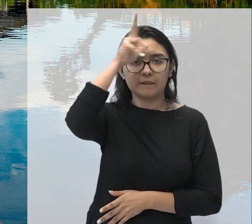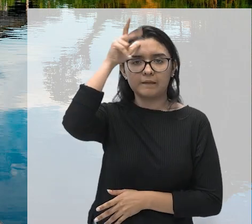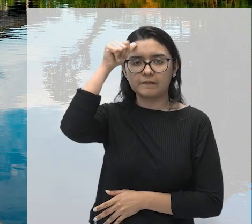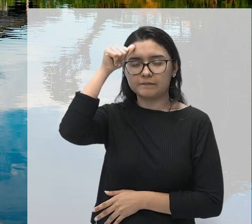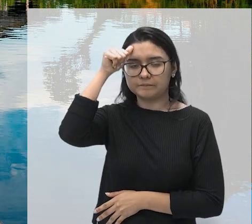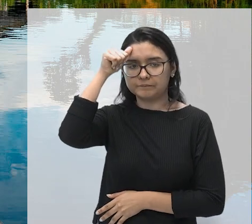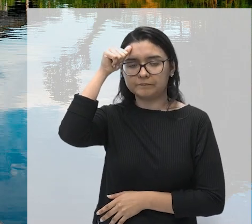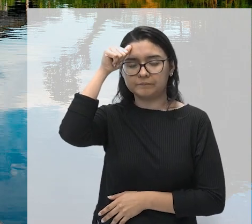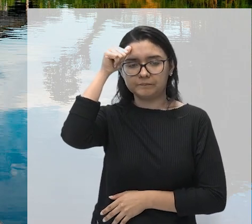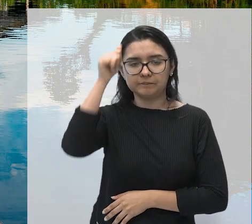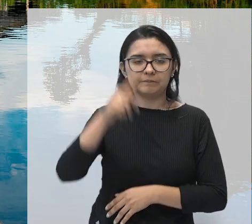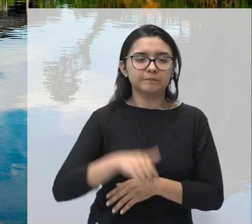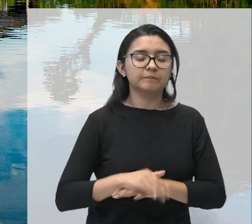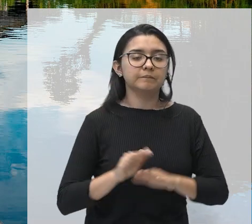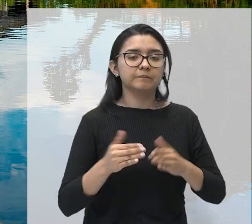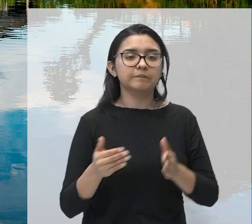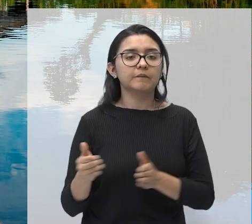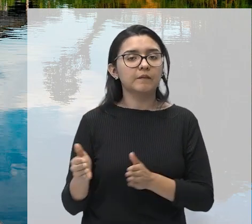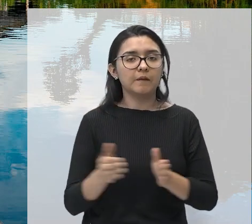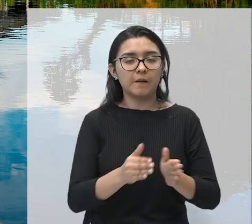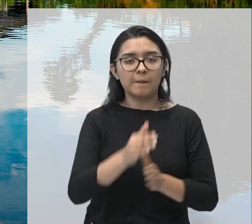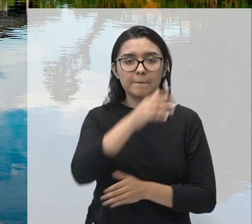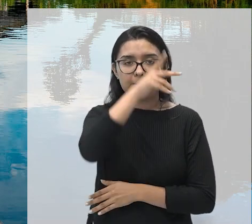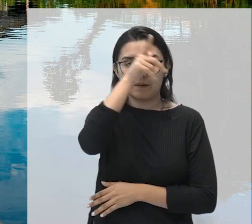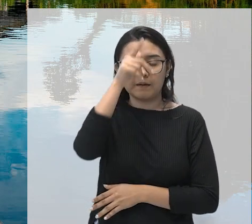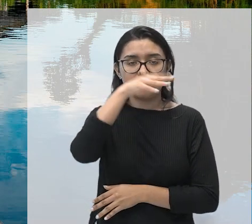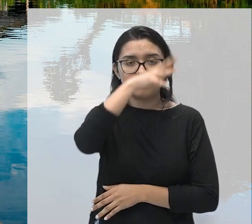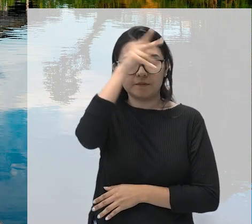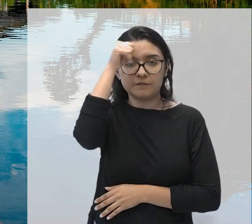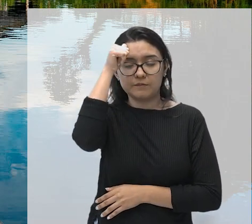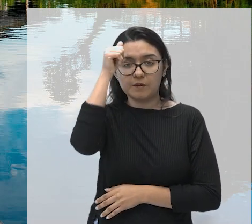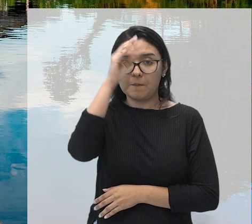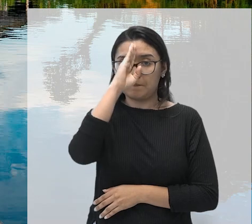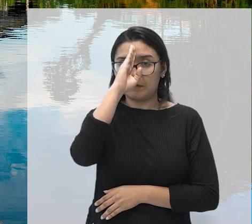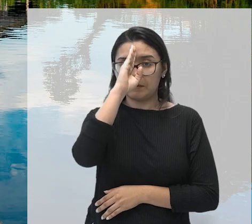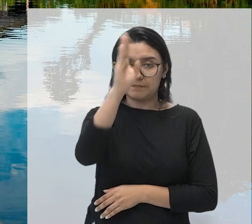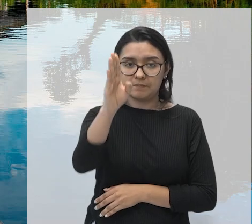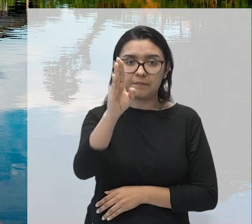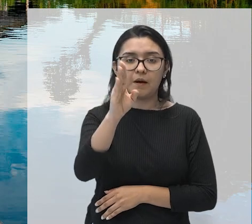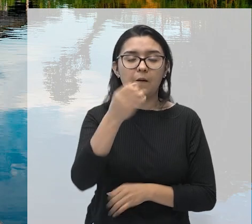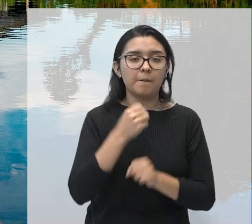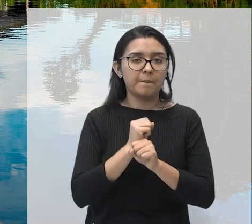bacia amazônica. O rio Amazonas é o principal rio dessa bacia,